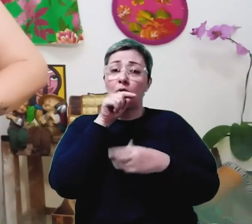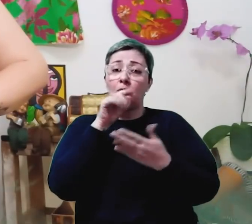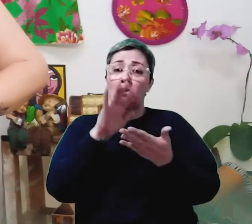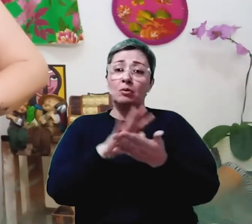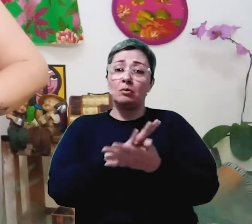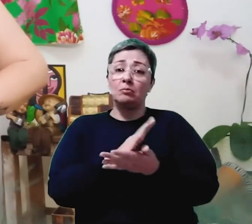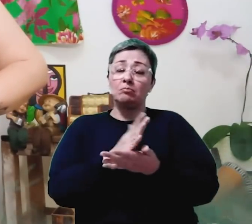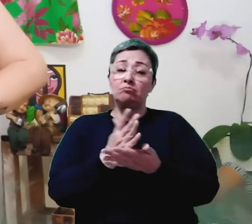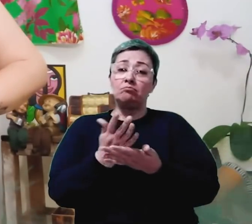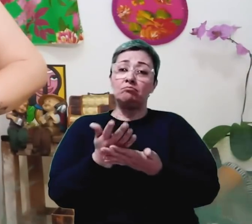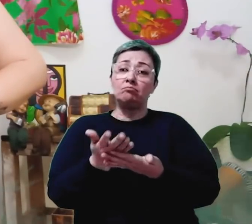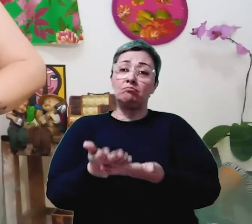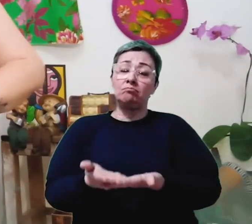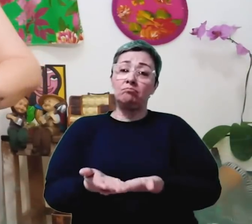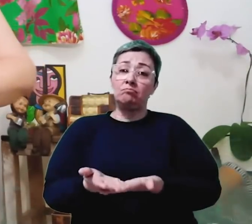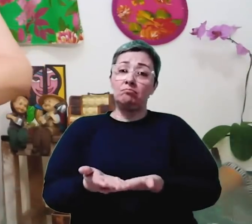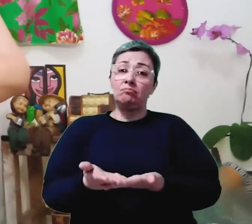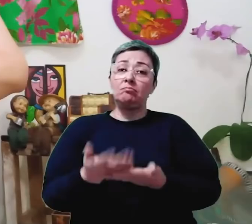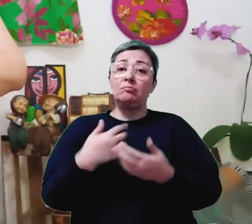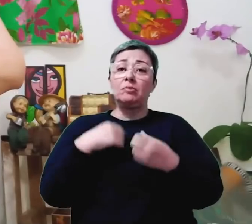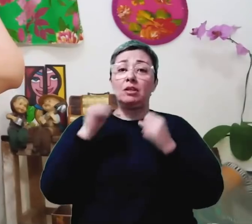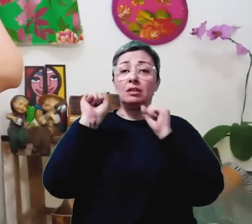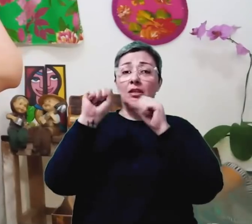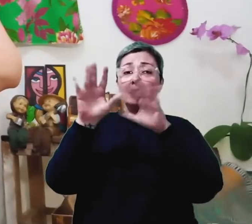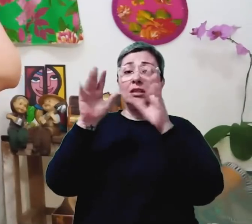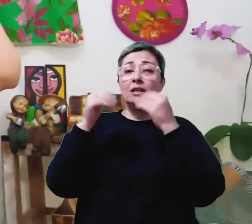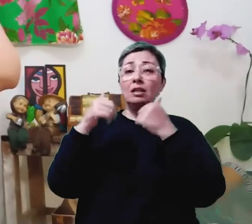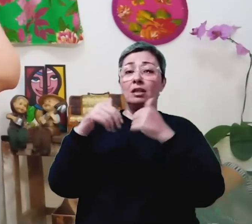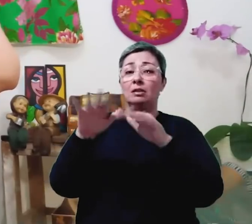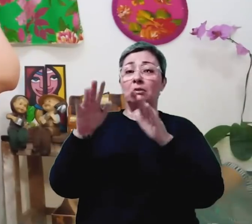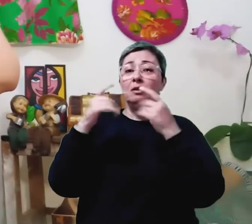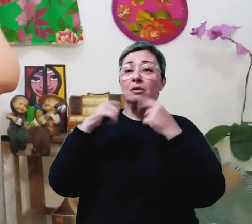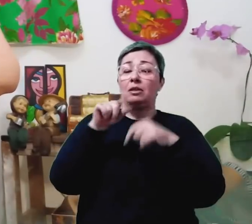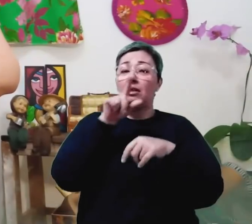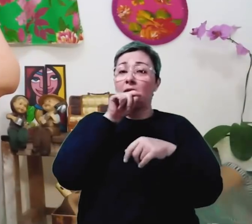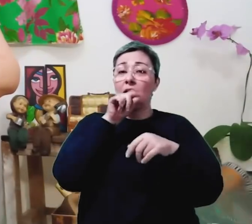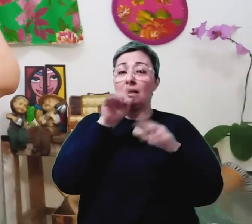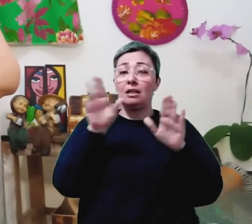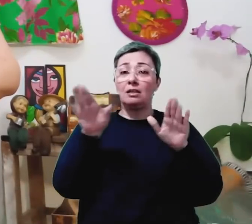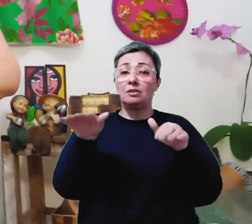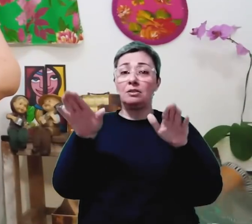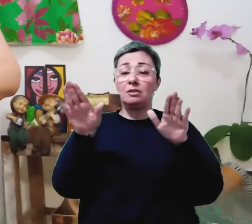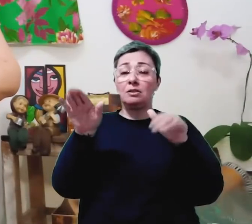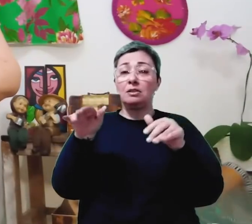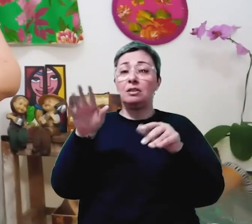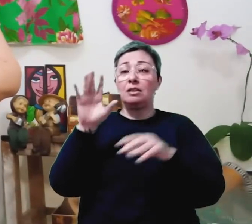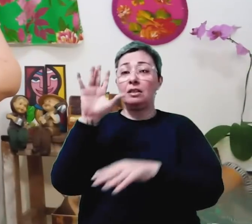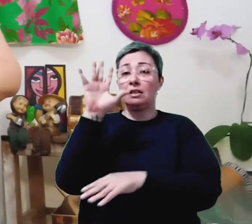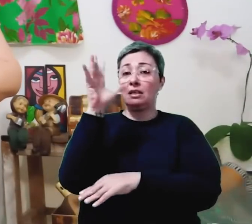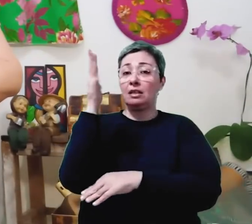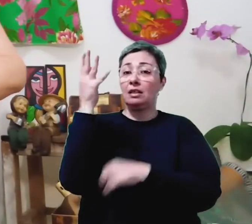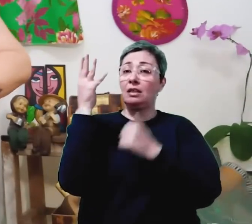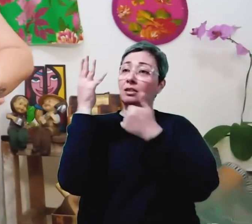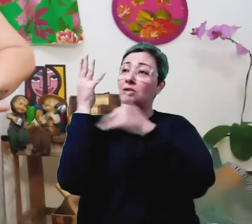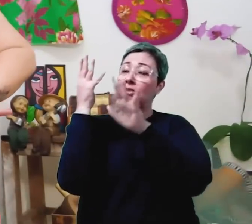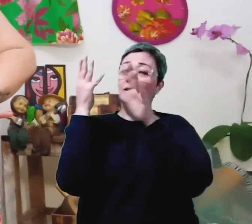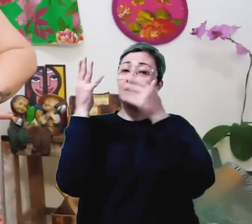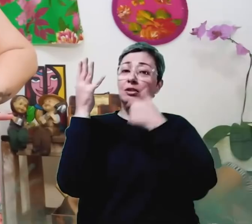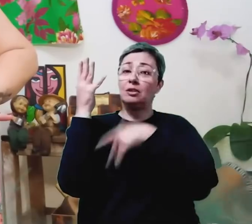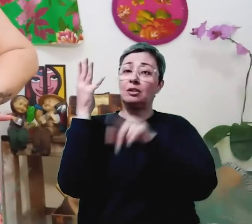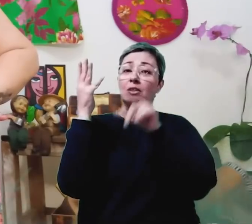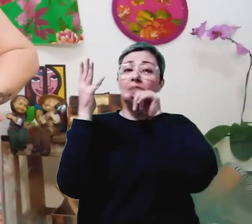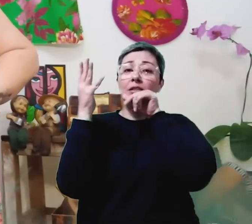passarinho comeu. Xô, passarinho da figueira do meu pai,